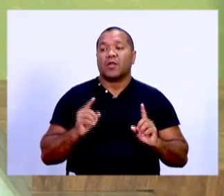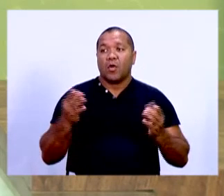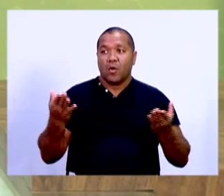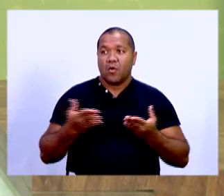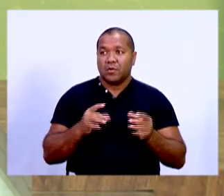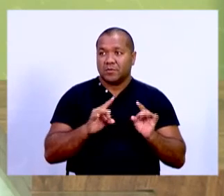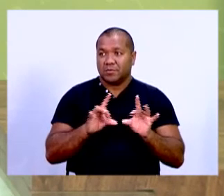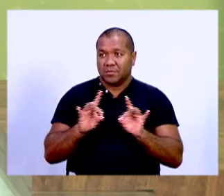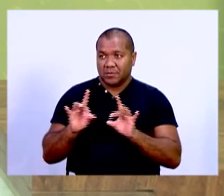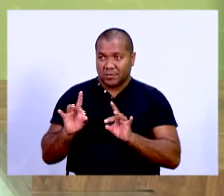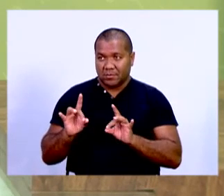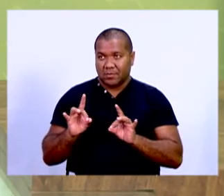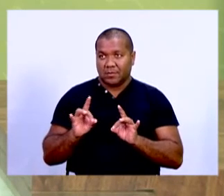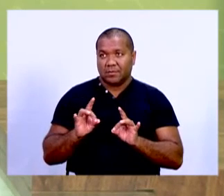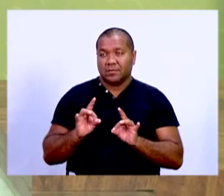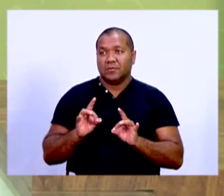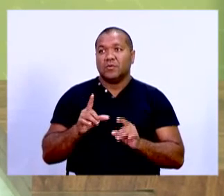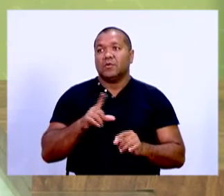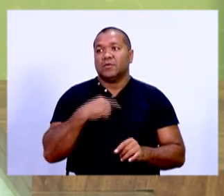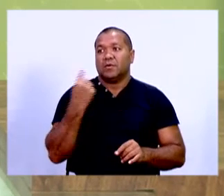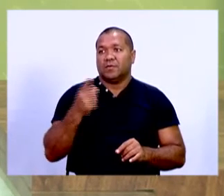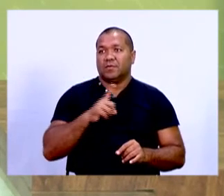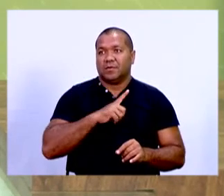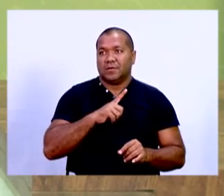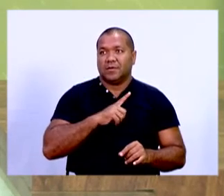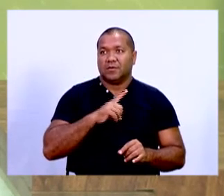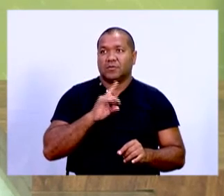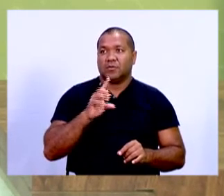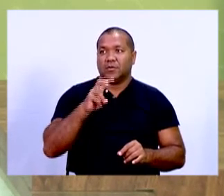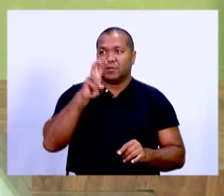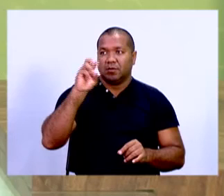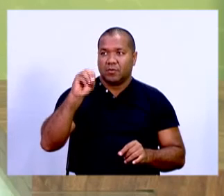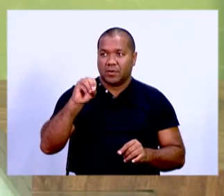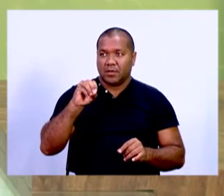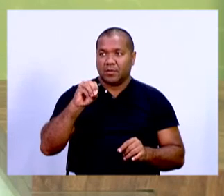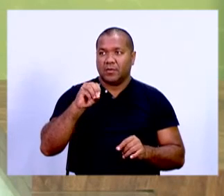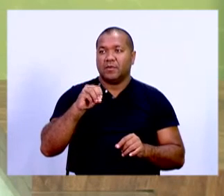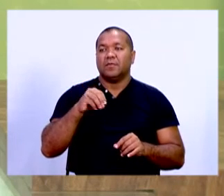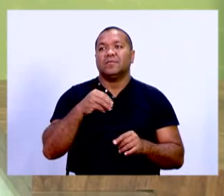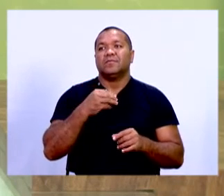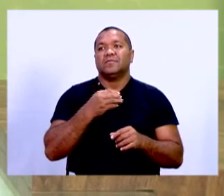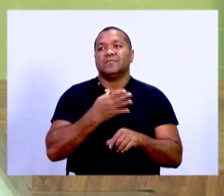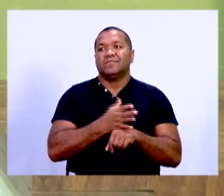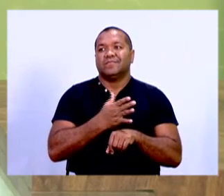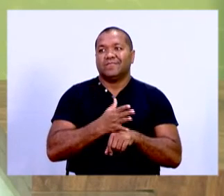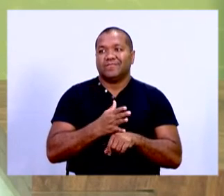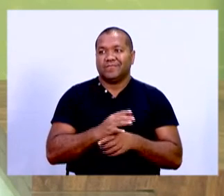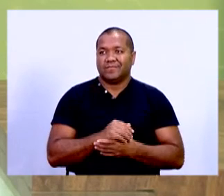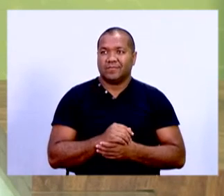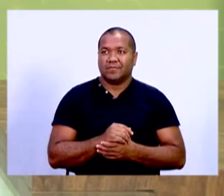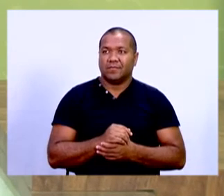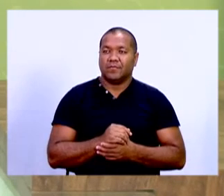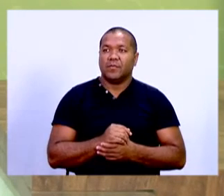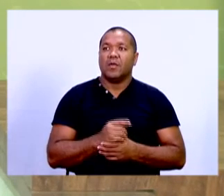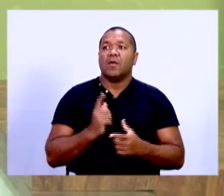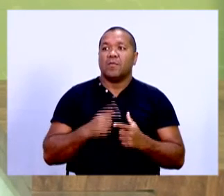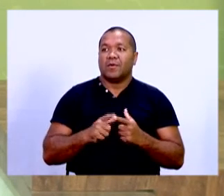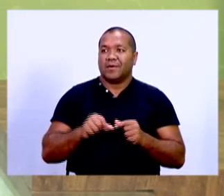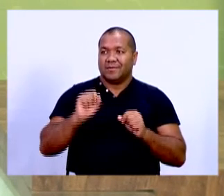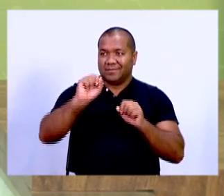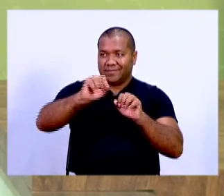né, nós vamos ter só os 50 minutos de aula, né? Então, vou ter a palestra.